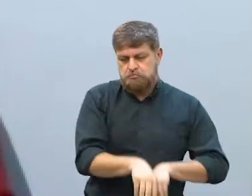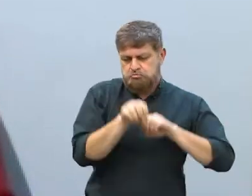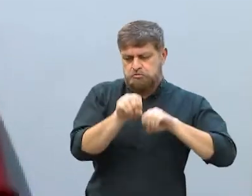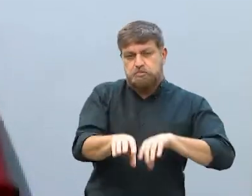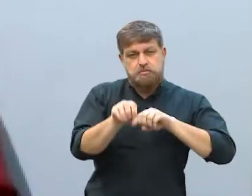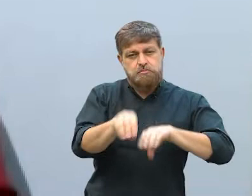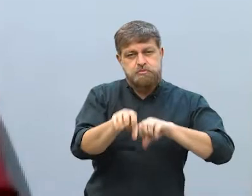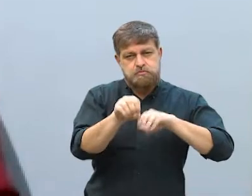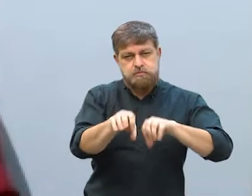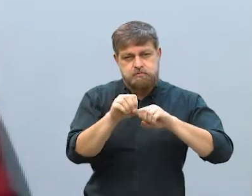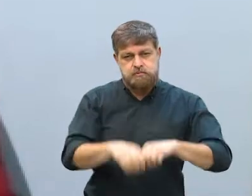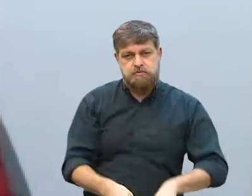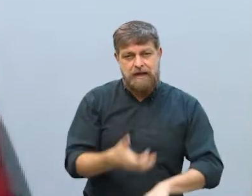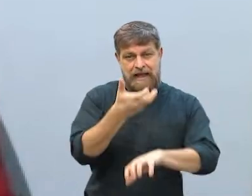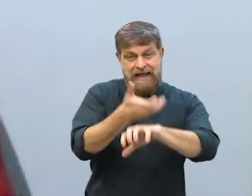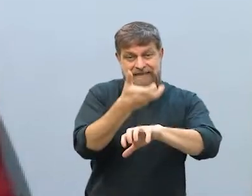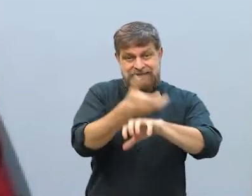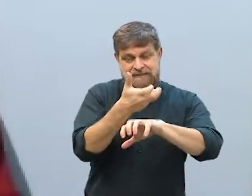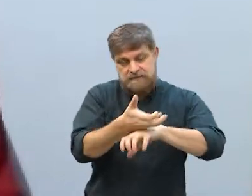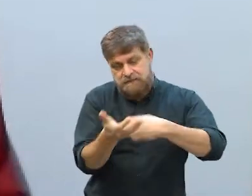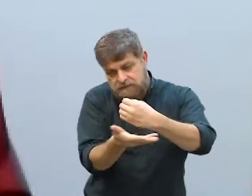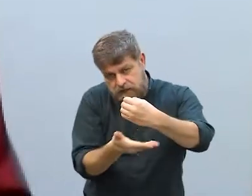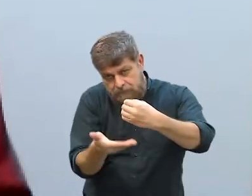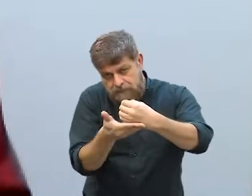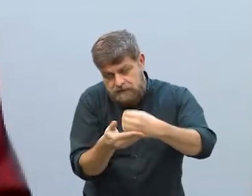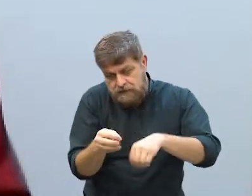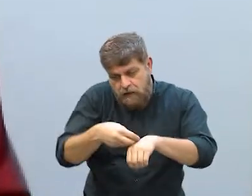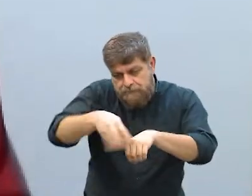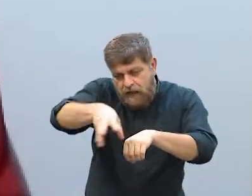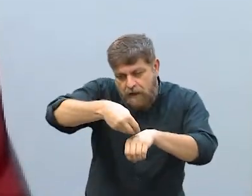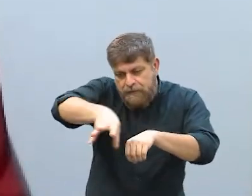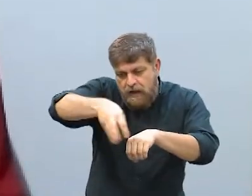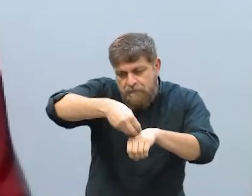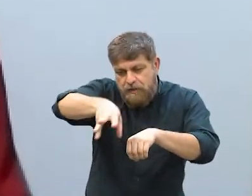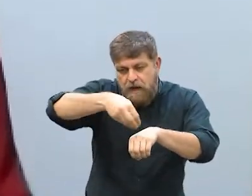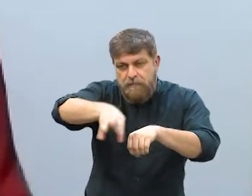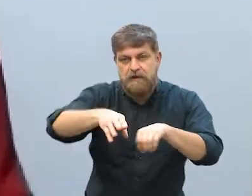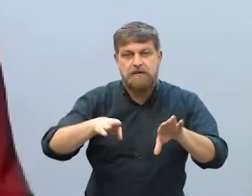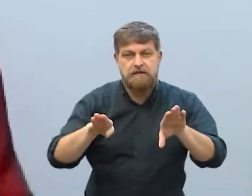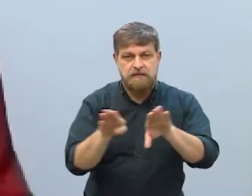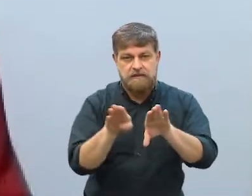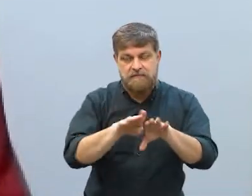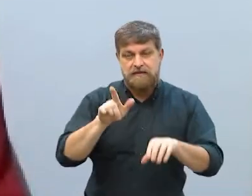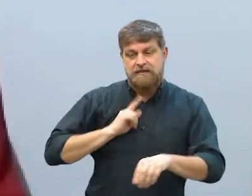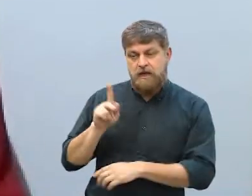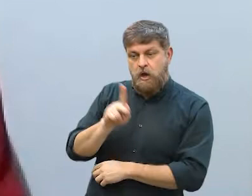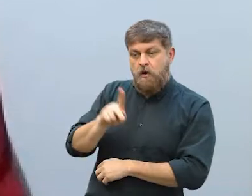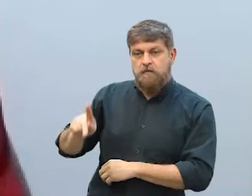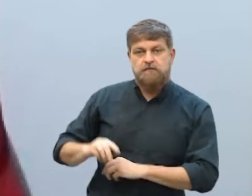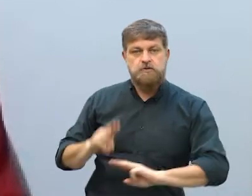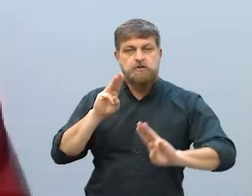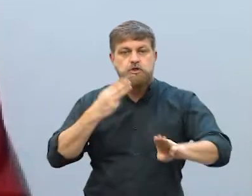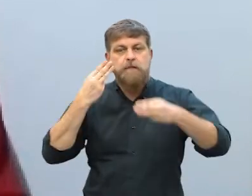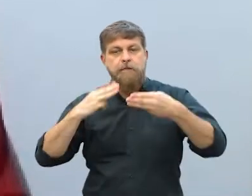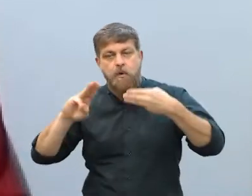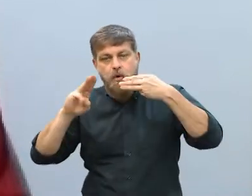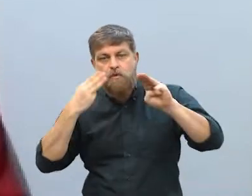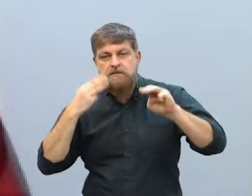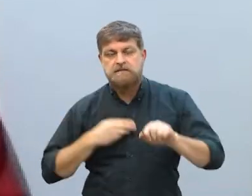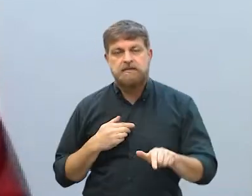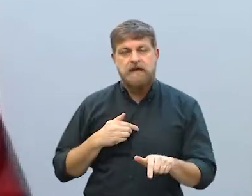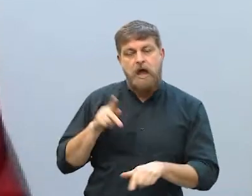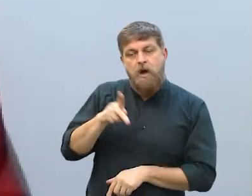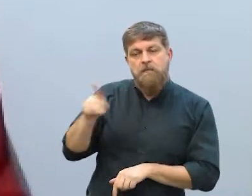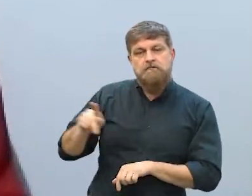para ele todas as matérias básicas, e eles vão ter também o professor de música, o professor de